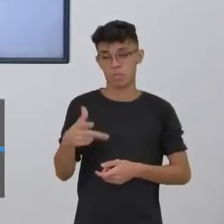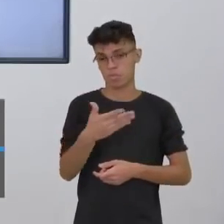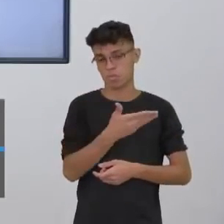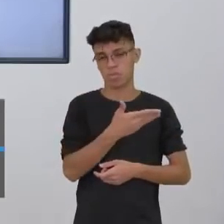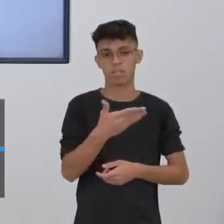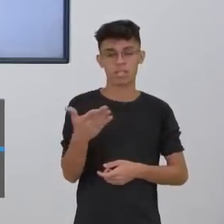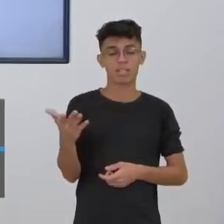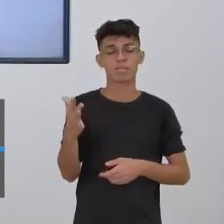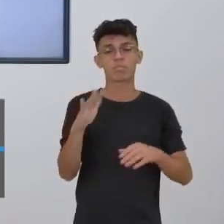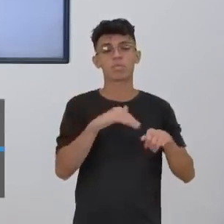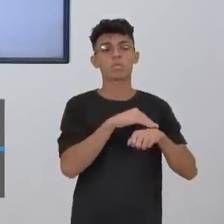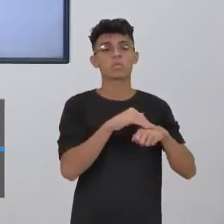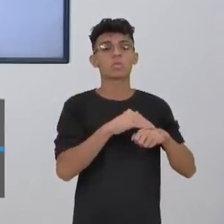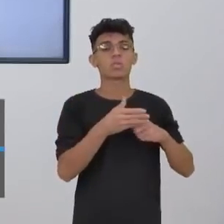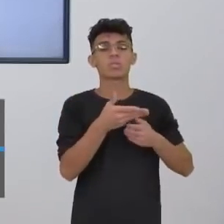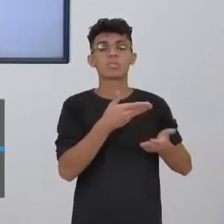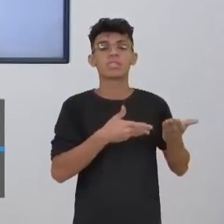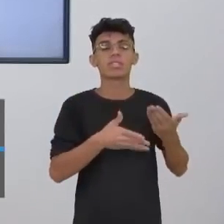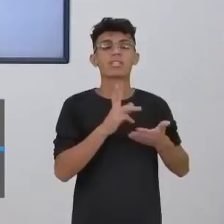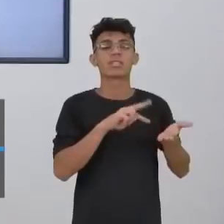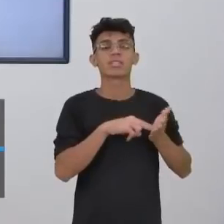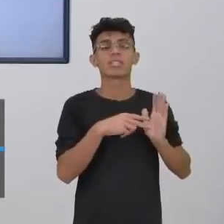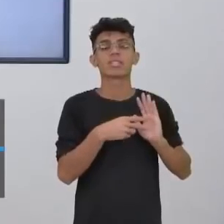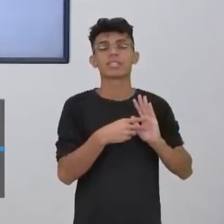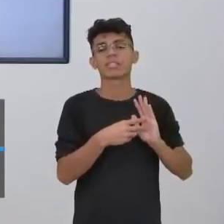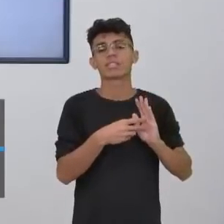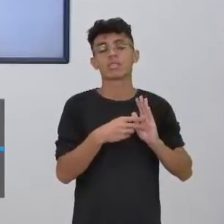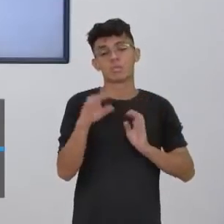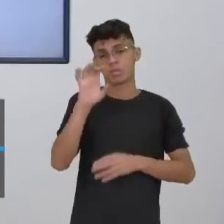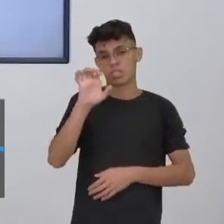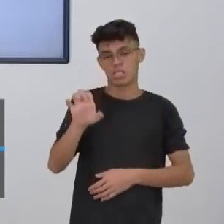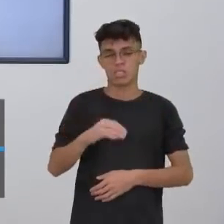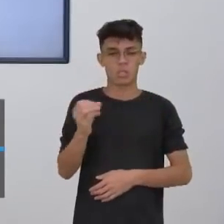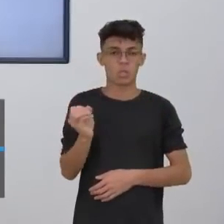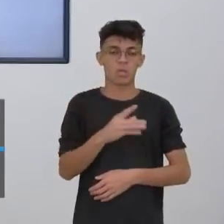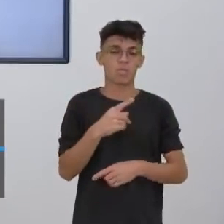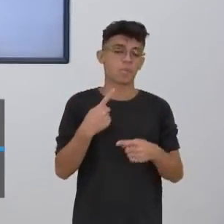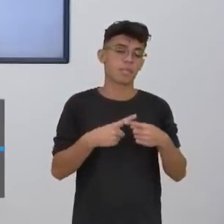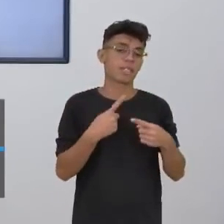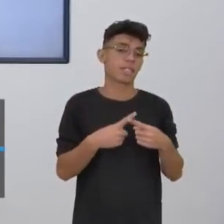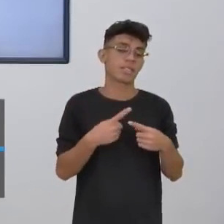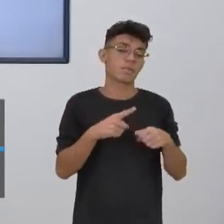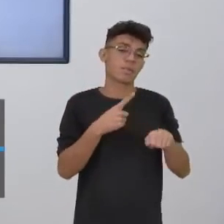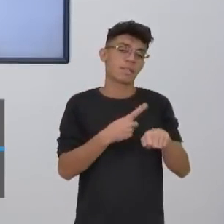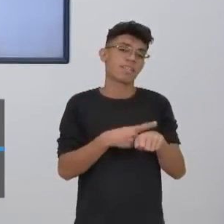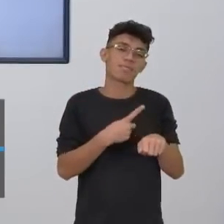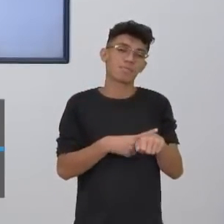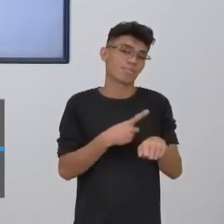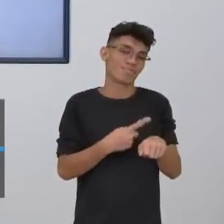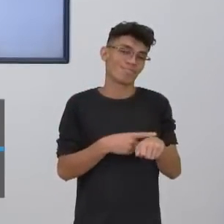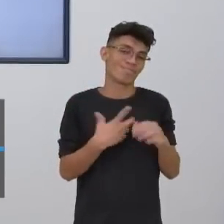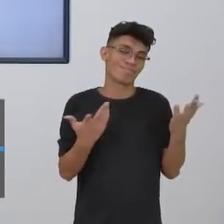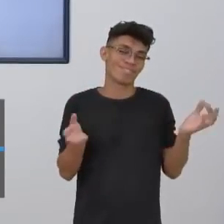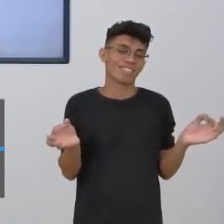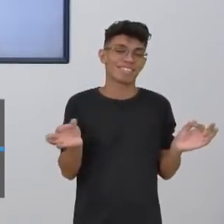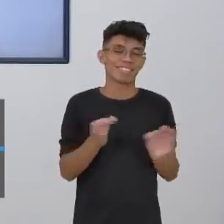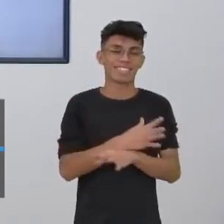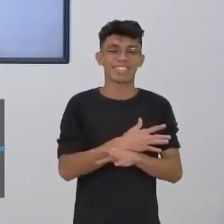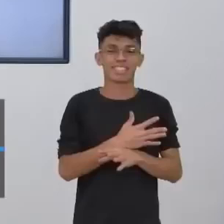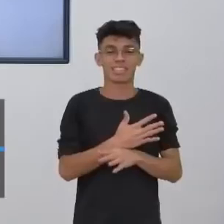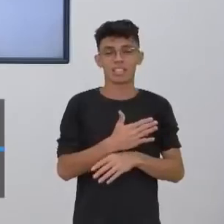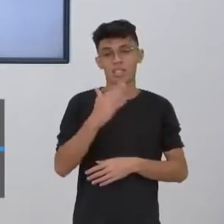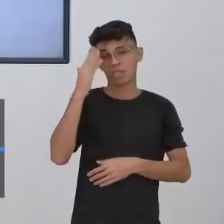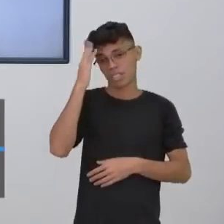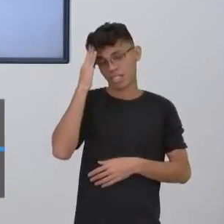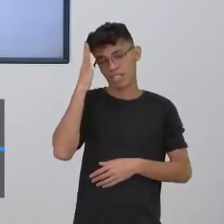aula comentarem o que foi o Estado Novo numa aula posterior junto com vocês, porque, infelizmente, o nosso tempo acabou. Eu sei